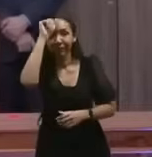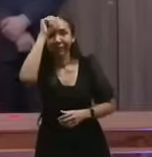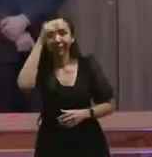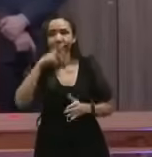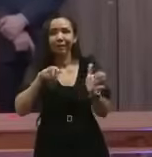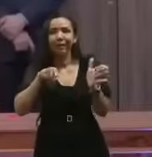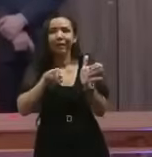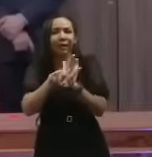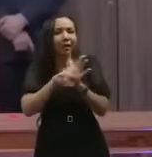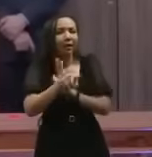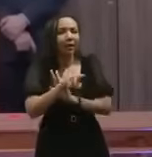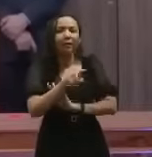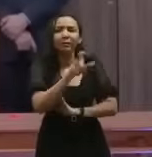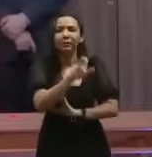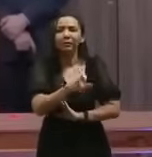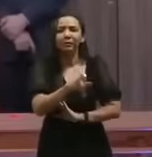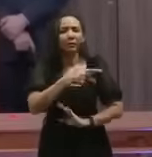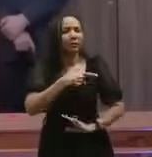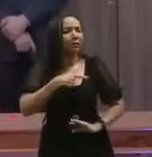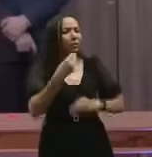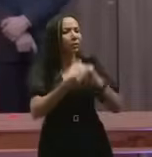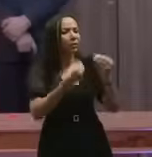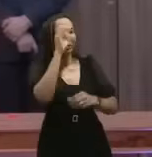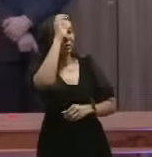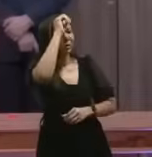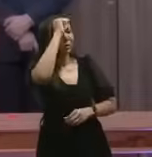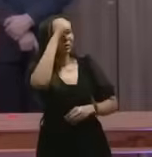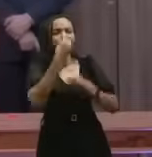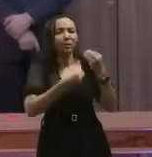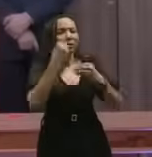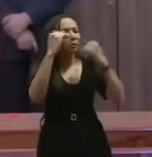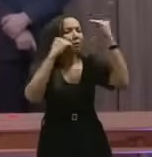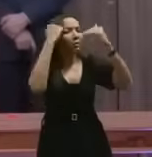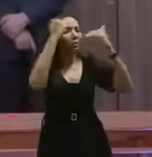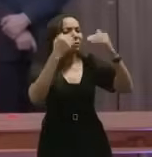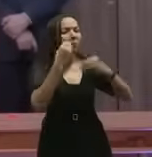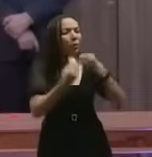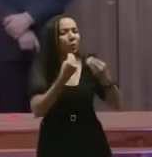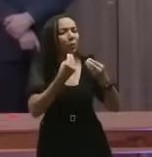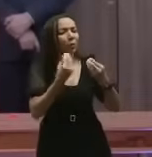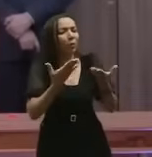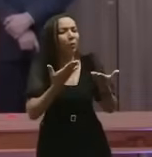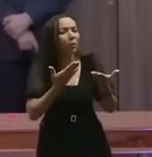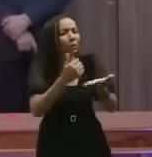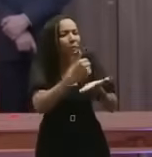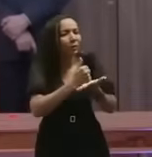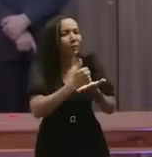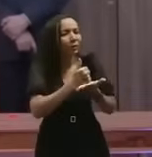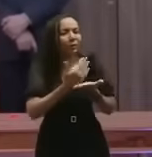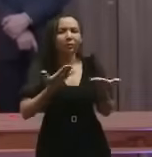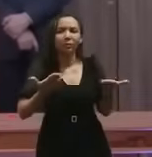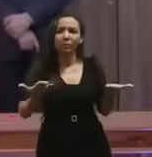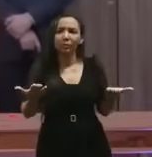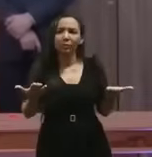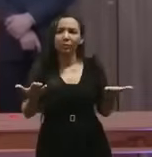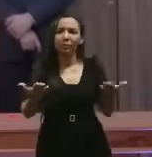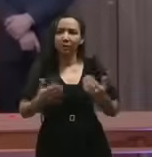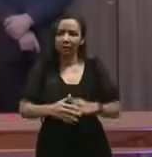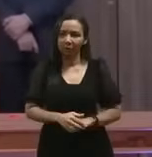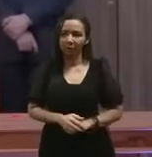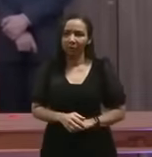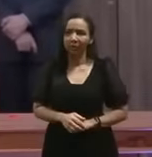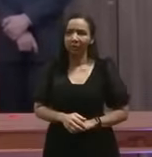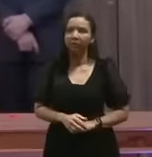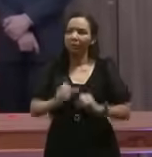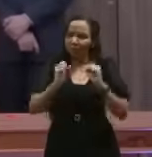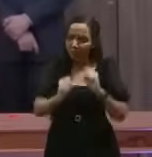da palavra de Deus não é pegado tu ir para Monte não tu quer ir para Monte pode ir pro monte pode ir pro monte tu quer ir para uma oração